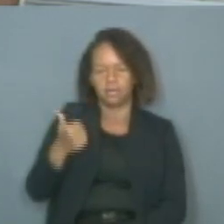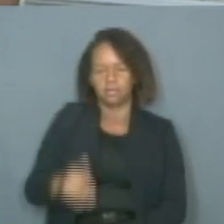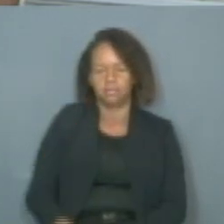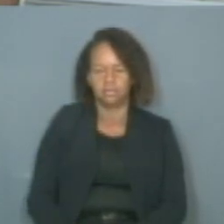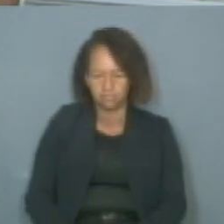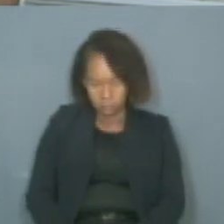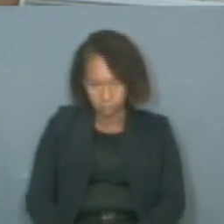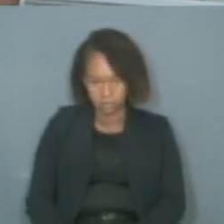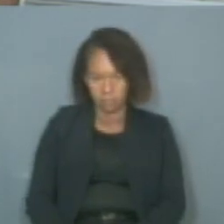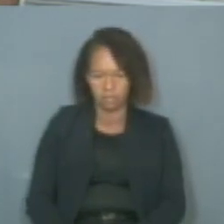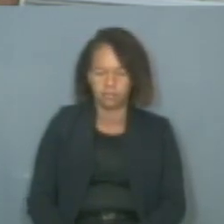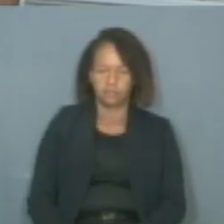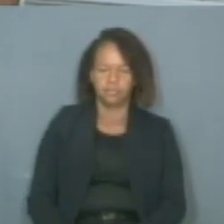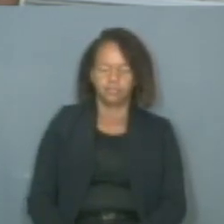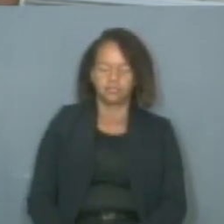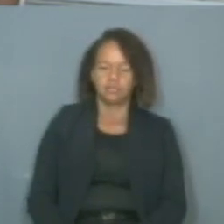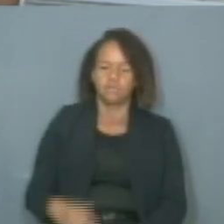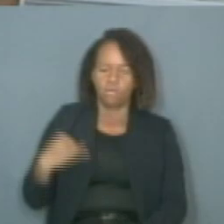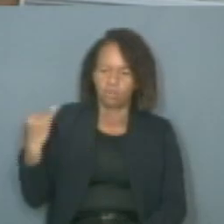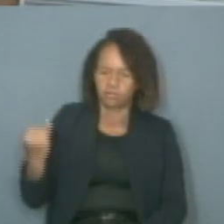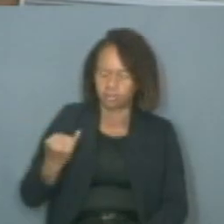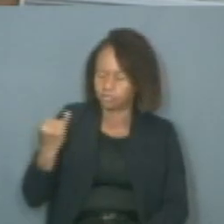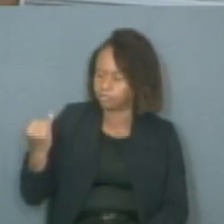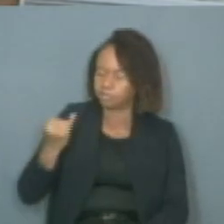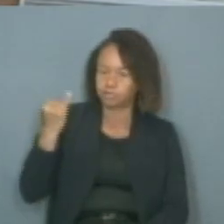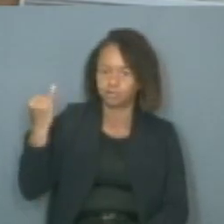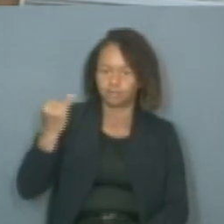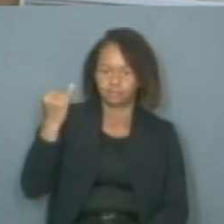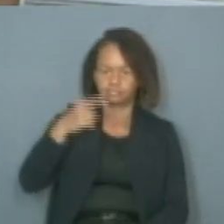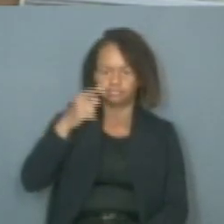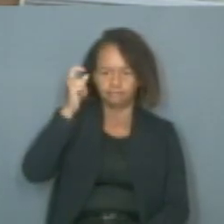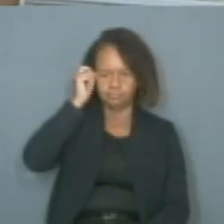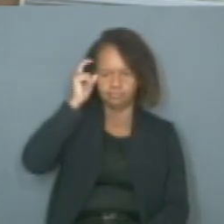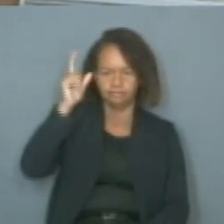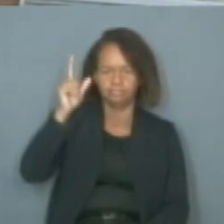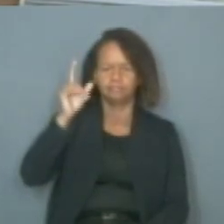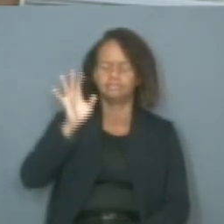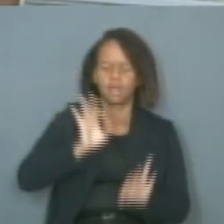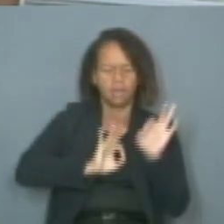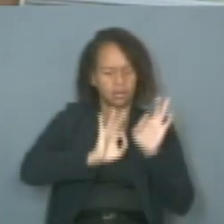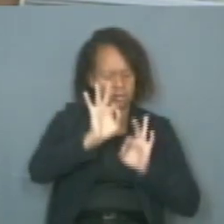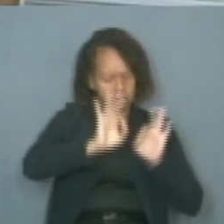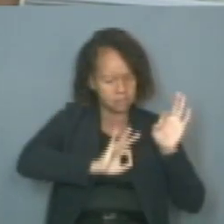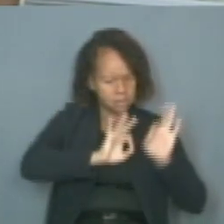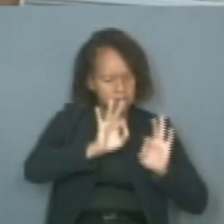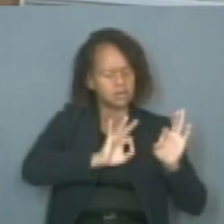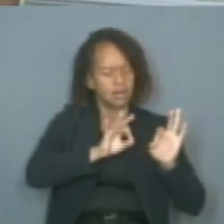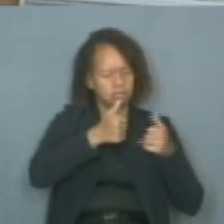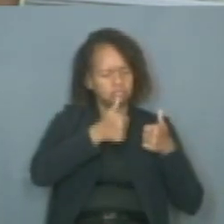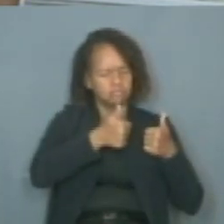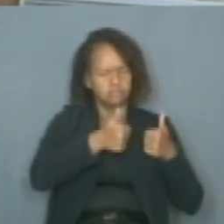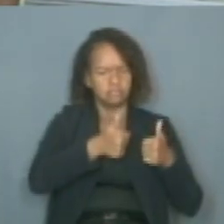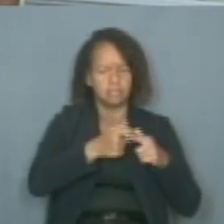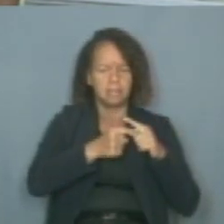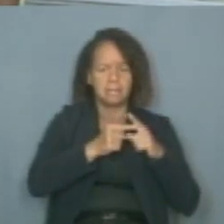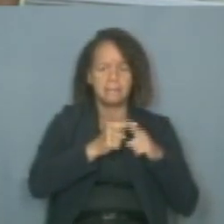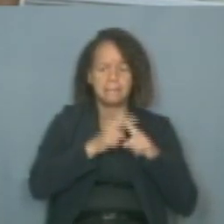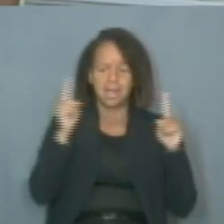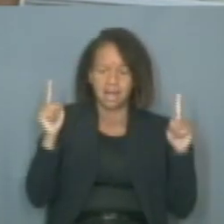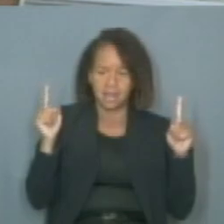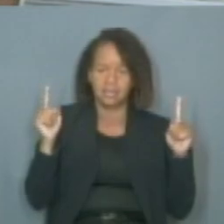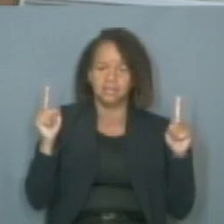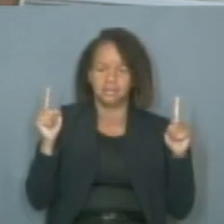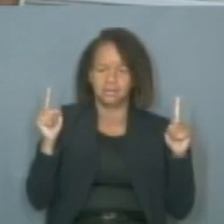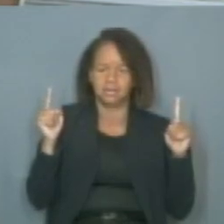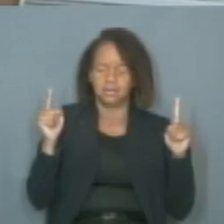geral. E é extremamente importante essa ideia de aperfeiçoamento dessa matéria. Mas esse é